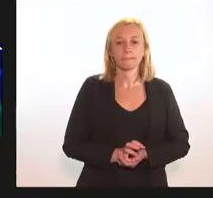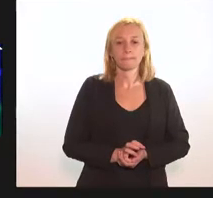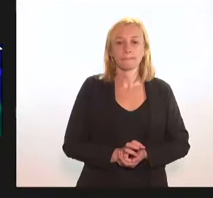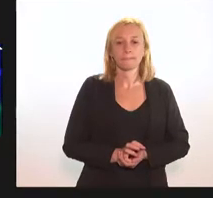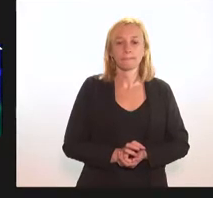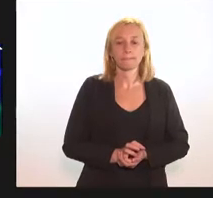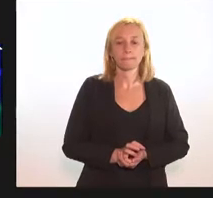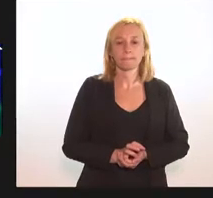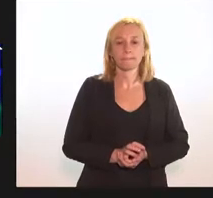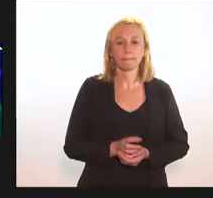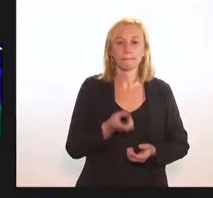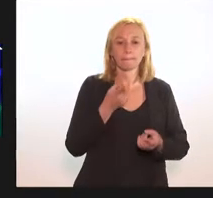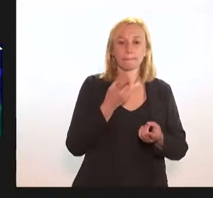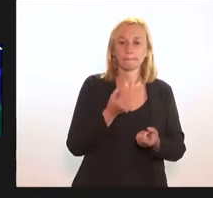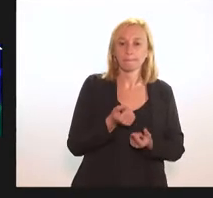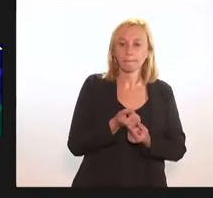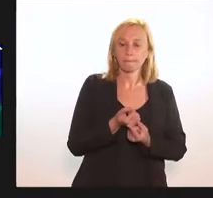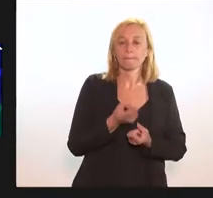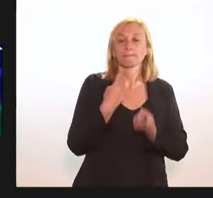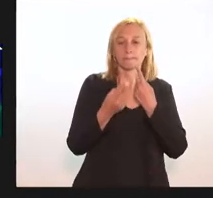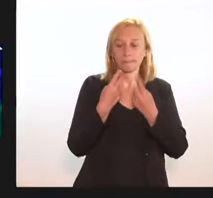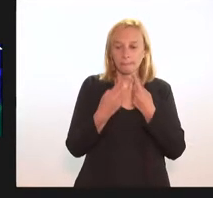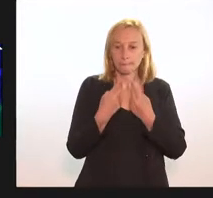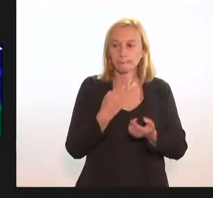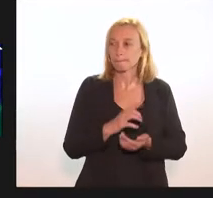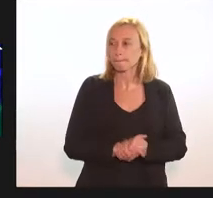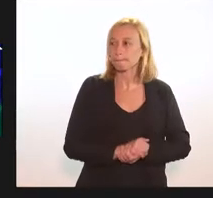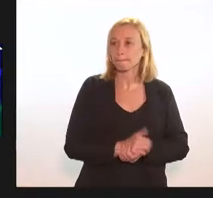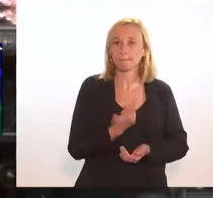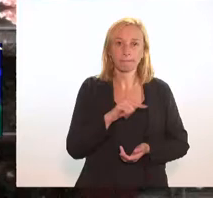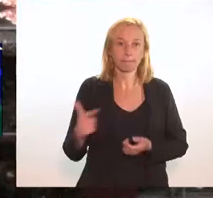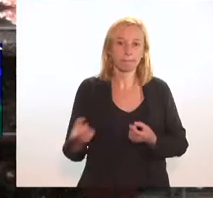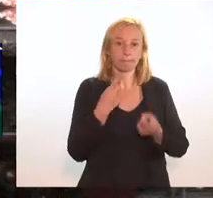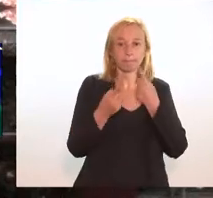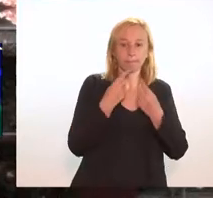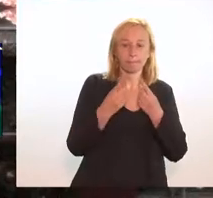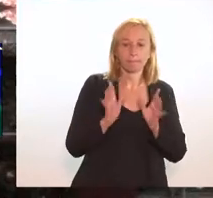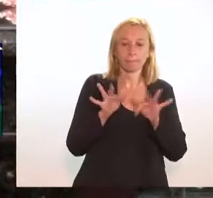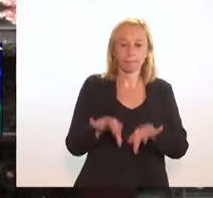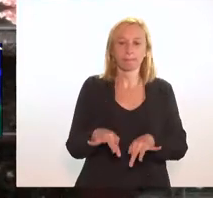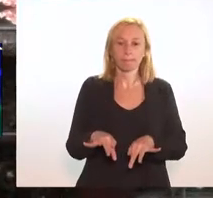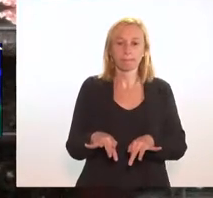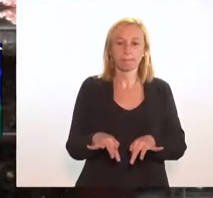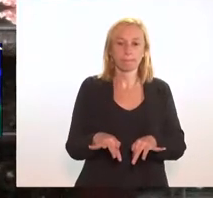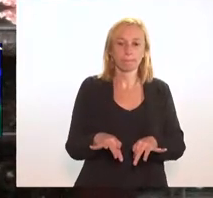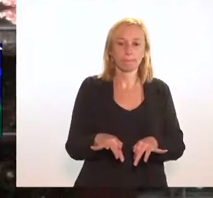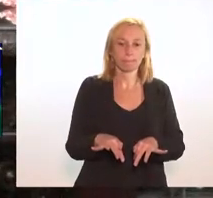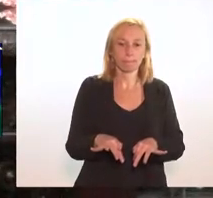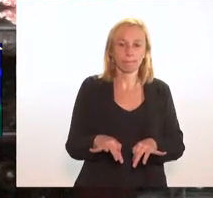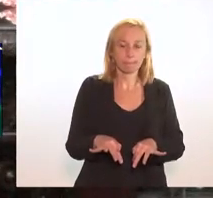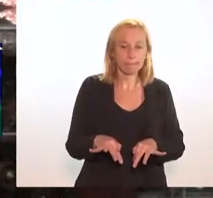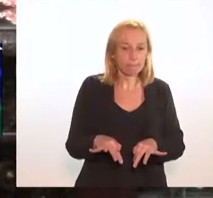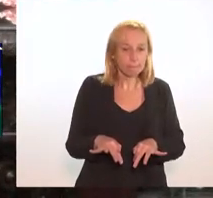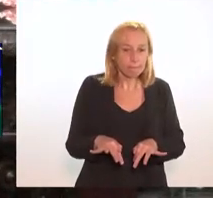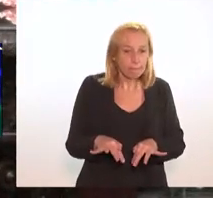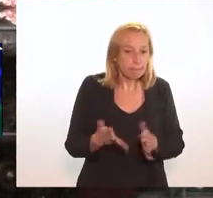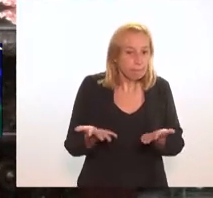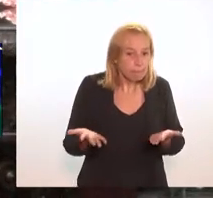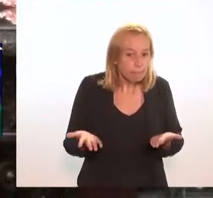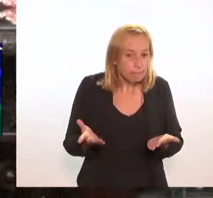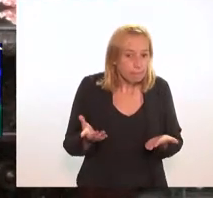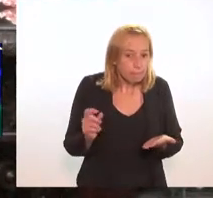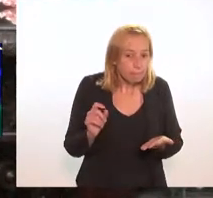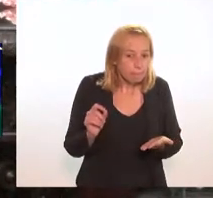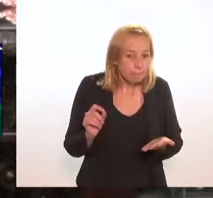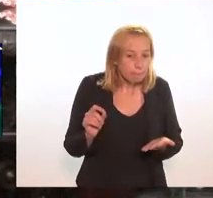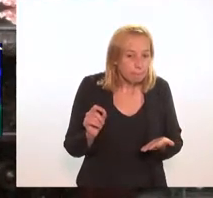Os pareceres emitidos em discussão. Não havendo quem queira discutir, encerrada a discussão. Ele pode... Presidente. Hein?